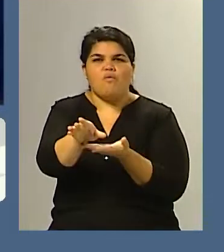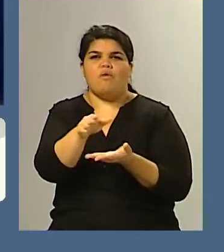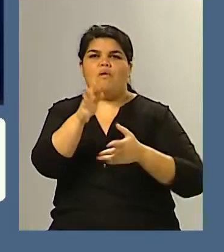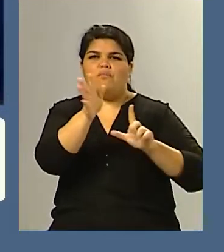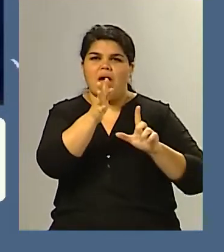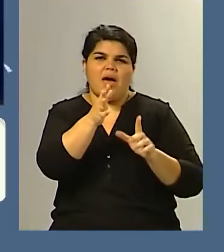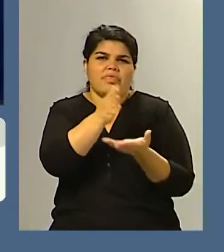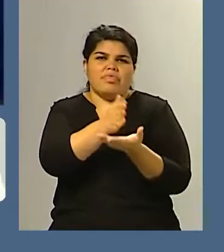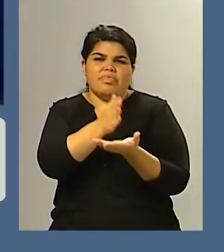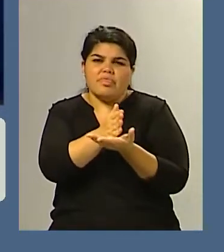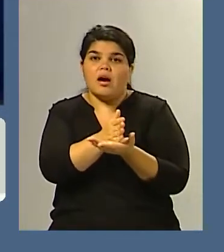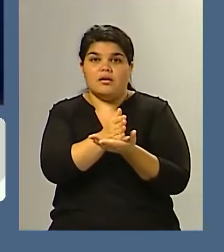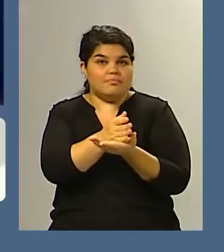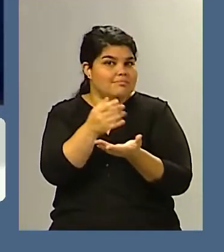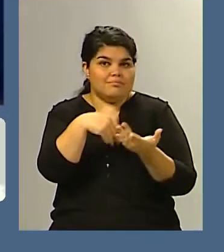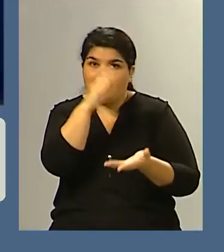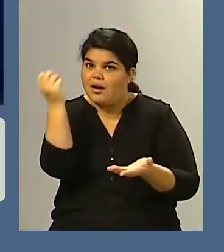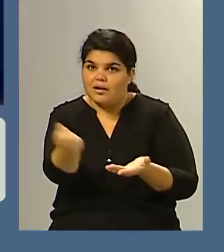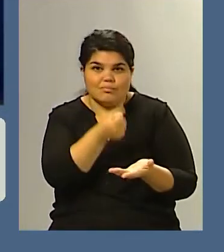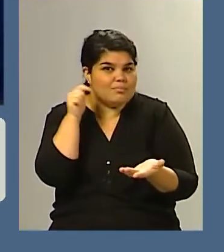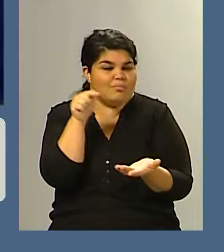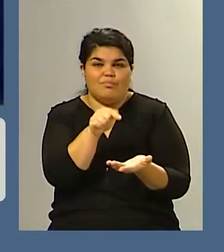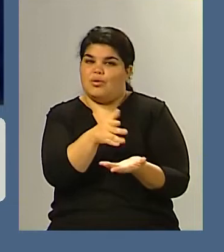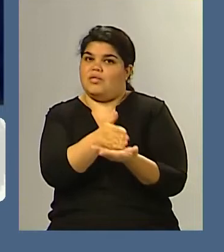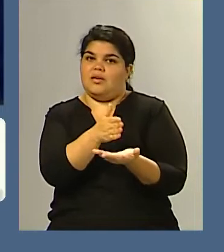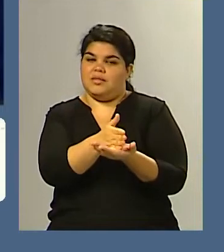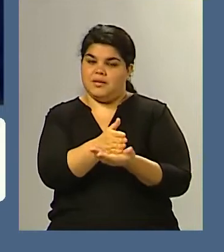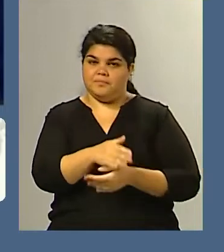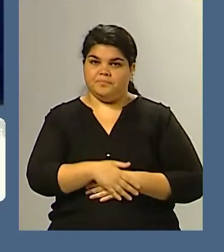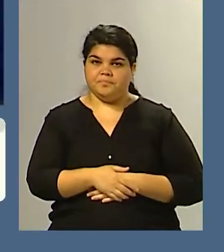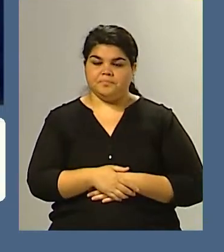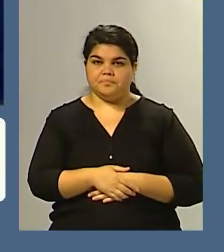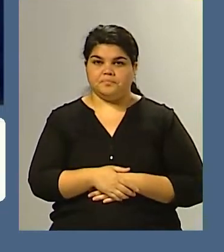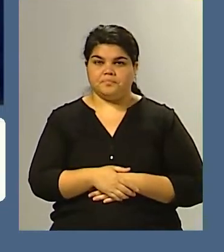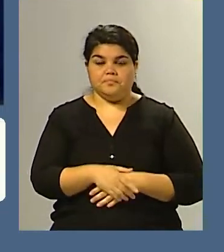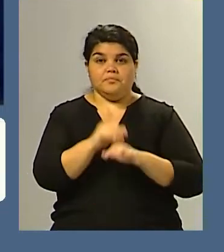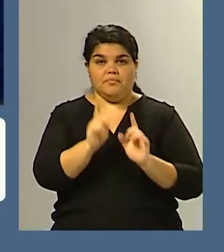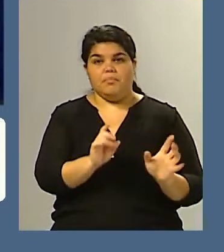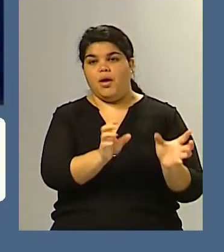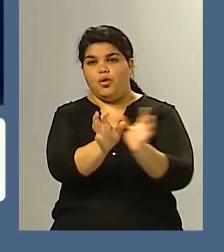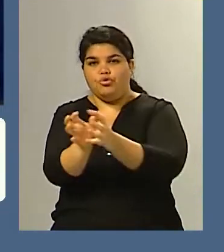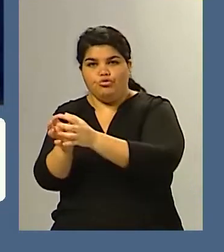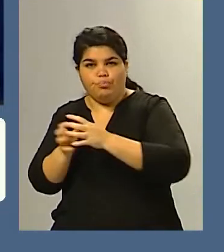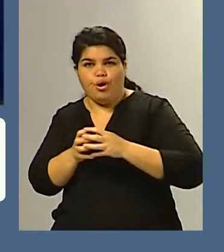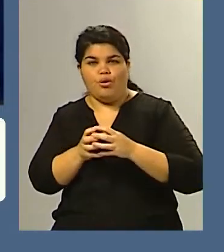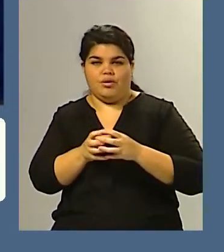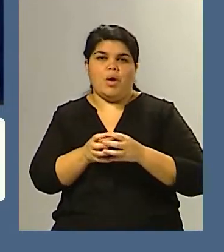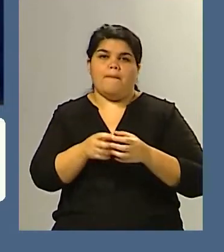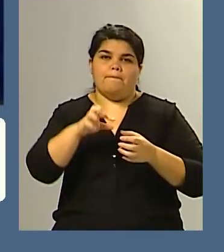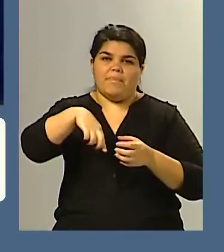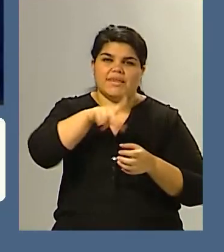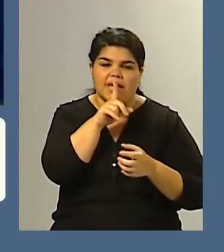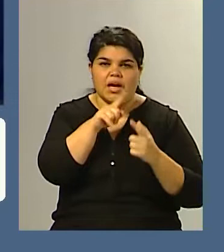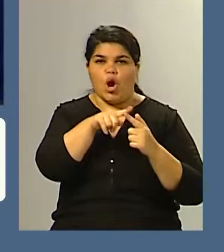que nessa área PT e Lula e também os demais partidos, porque o projeto